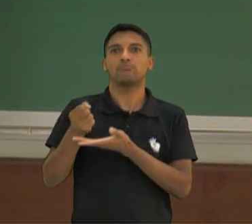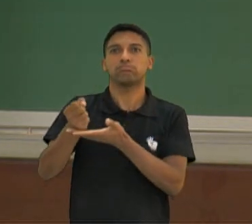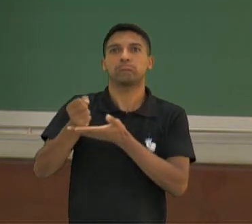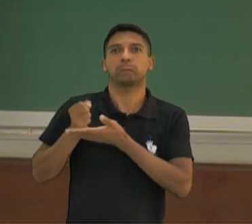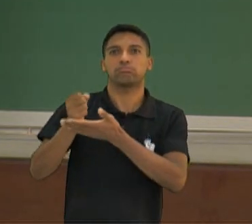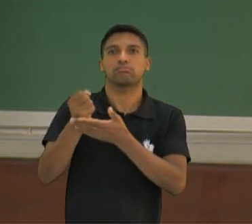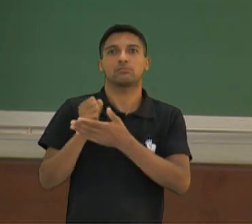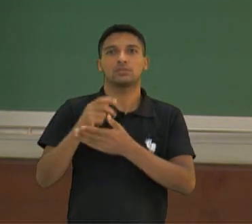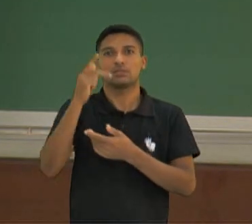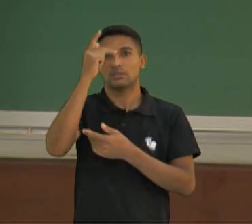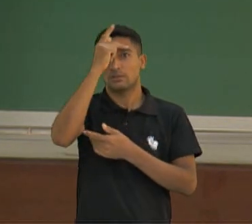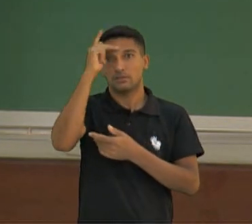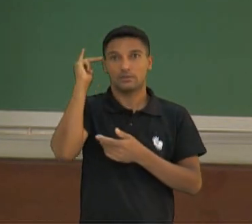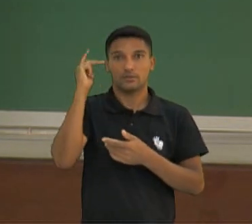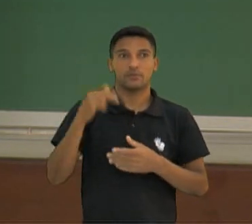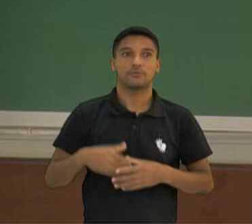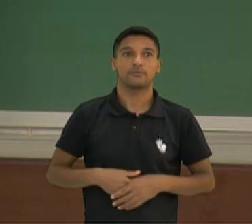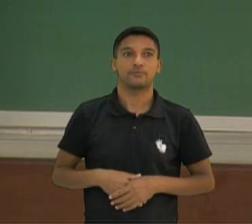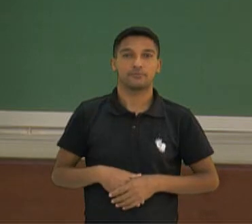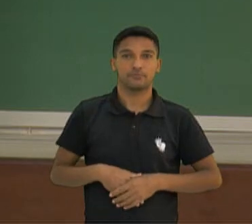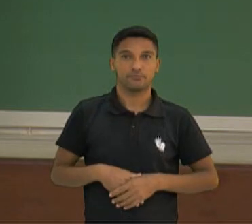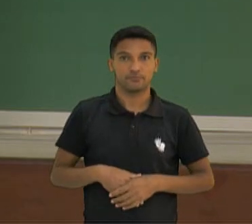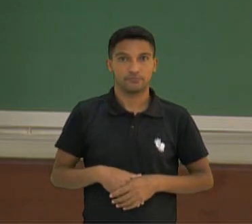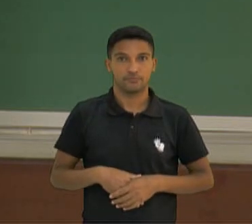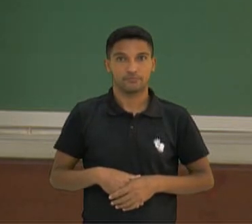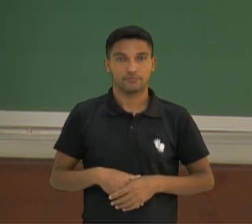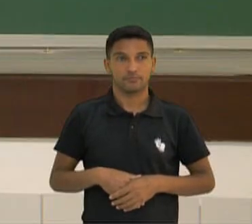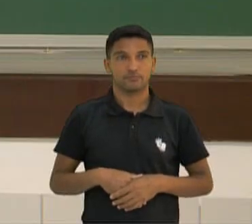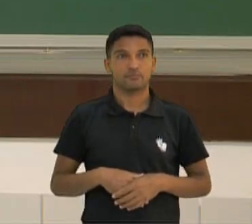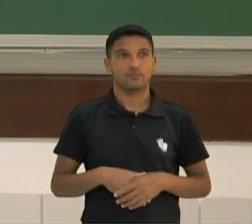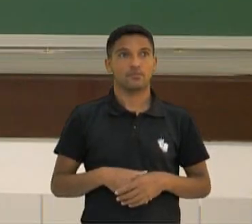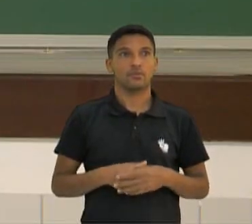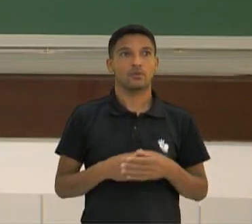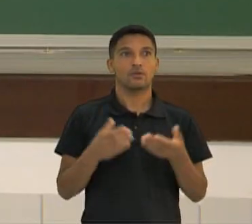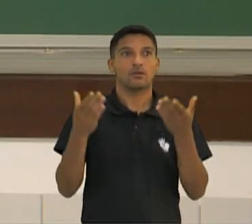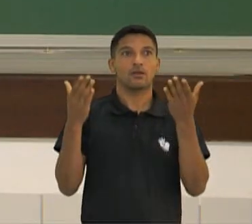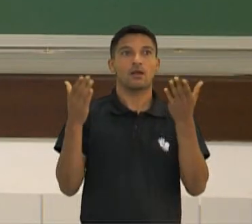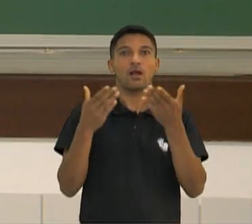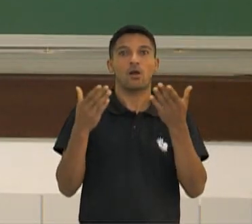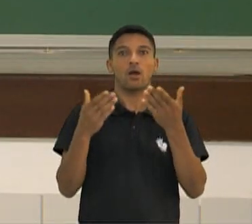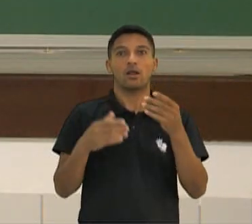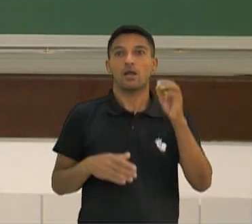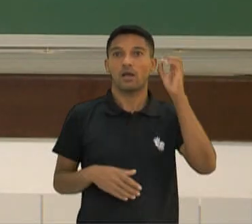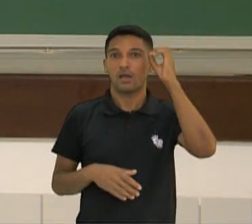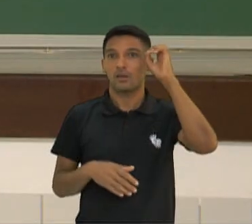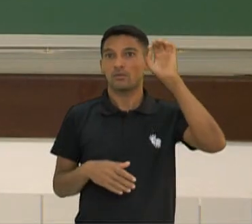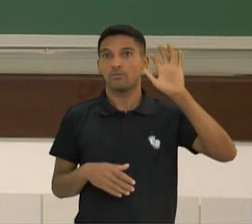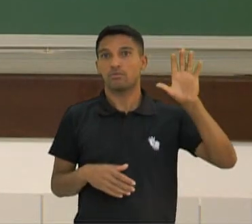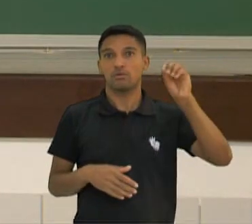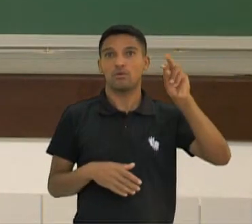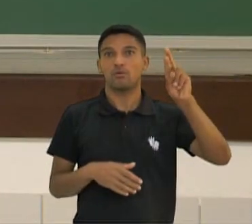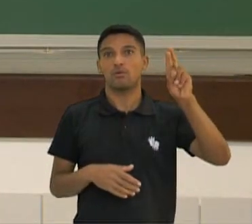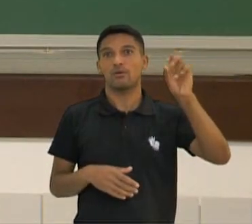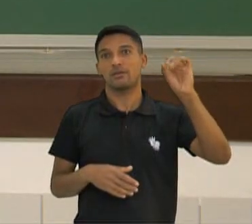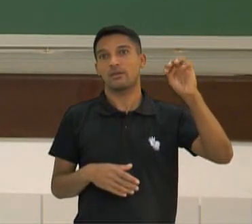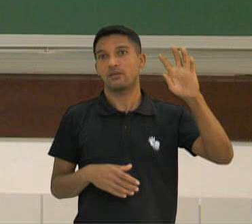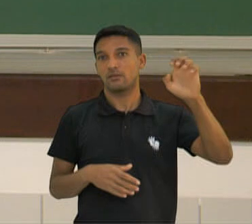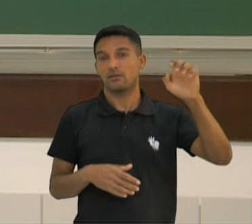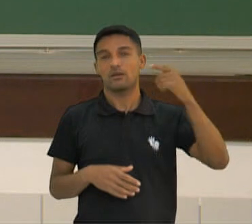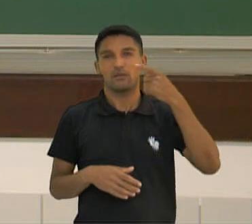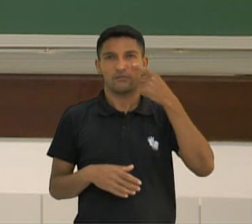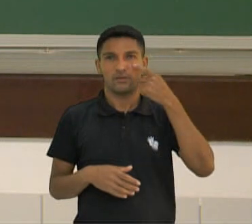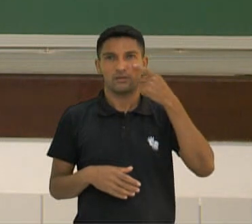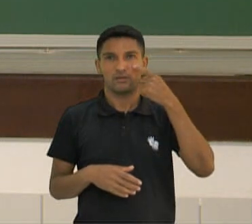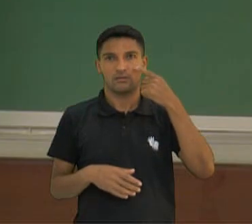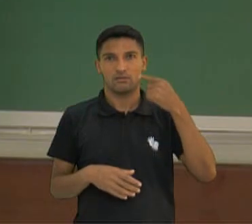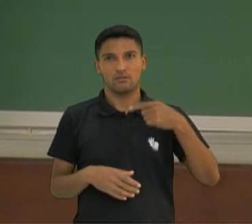Agora vamos para o Extremo Oriente, tá vendo? Temos países importantíssimos, como a China, o Japão, as